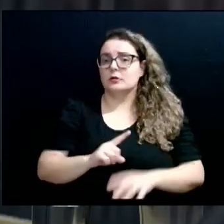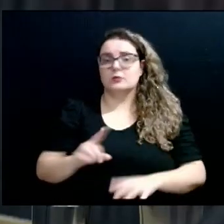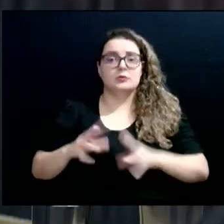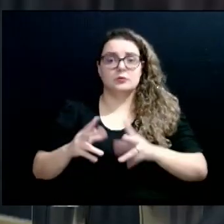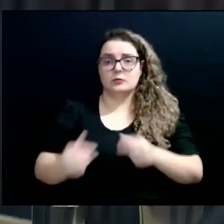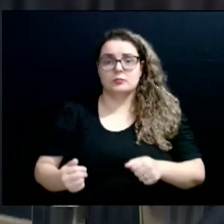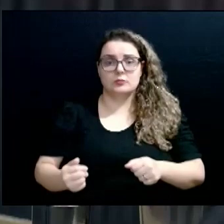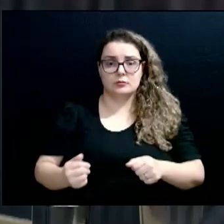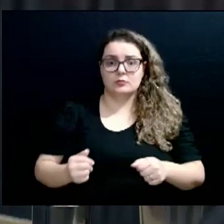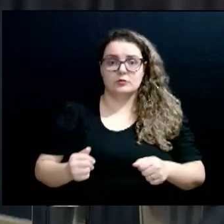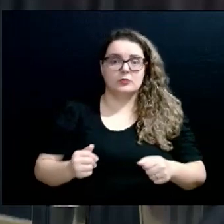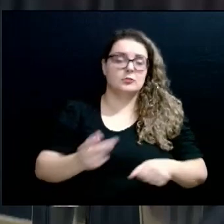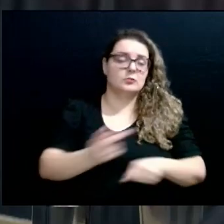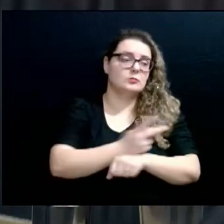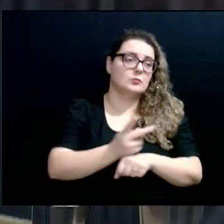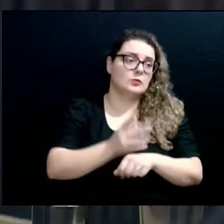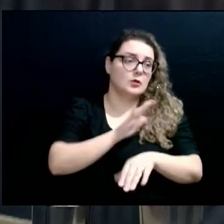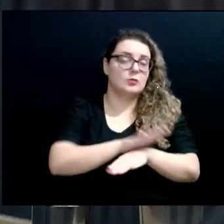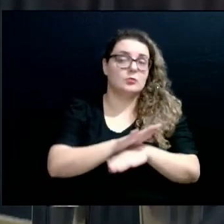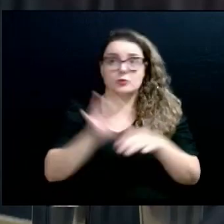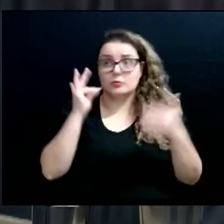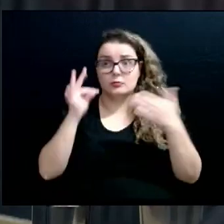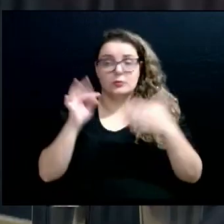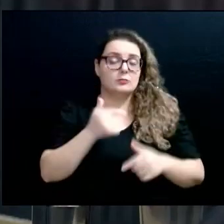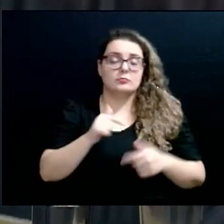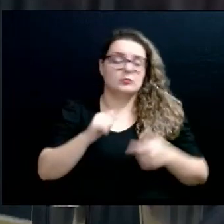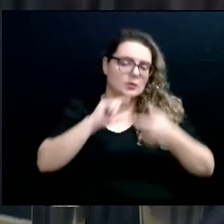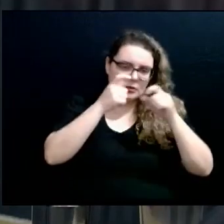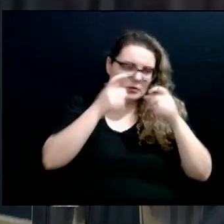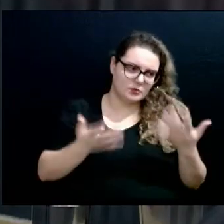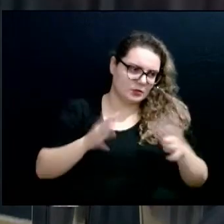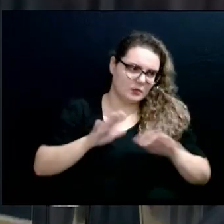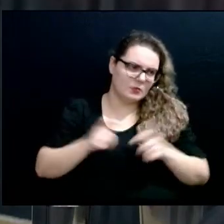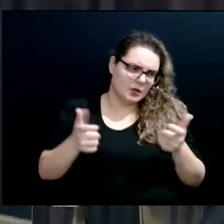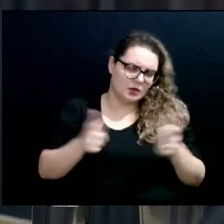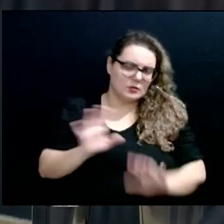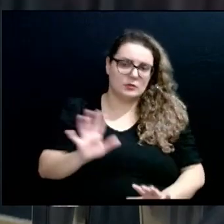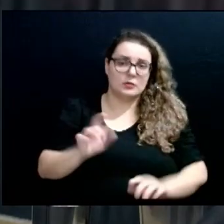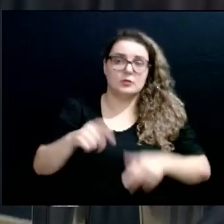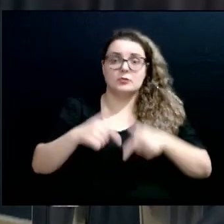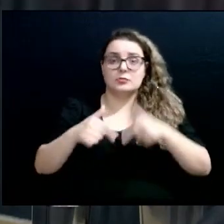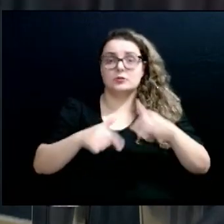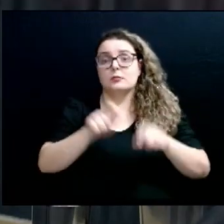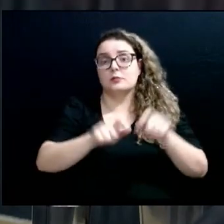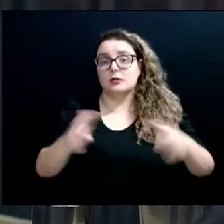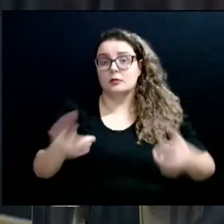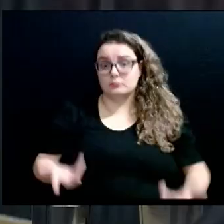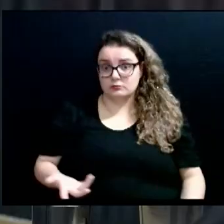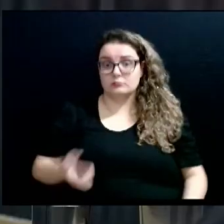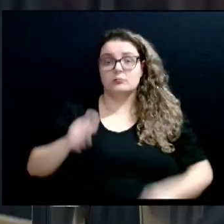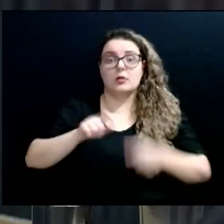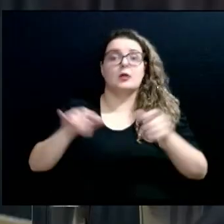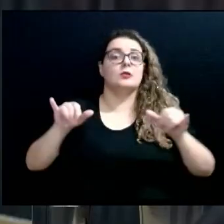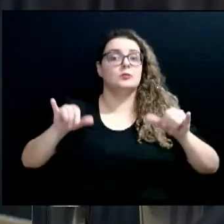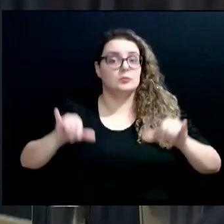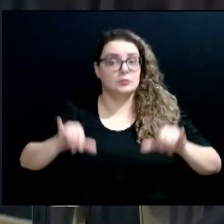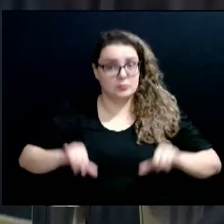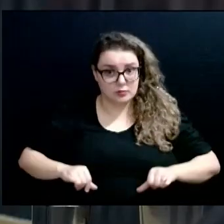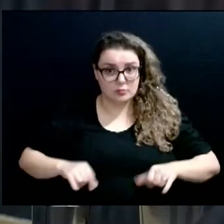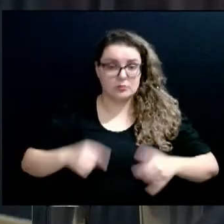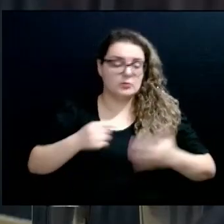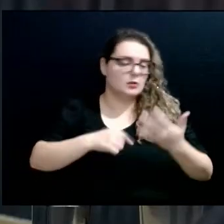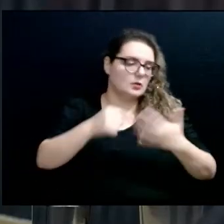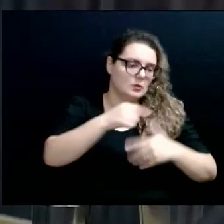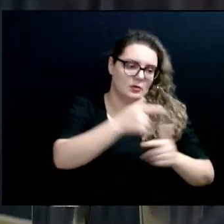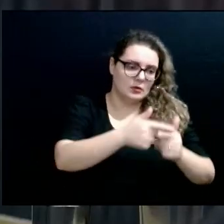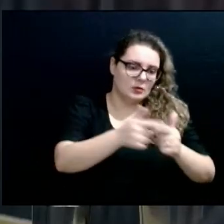transtorno, né, Exato. a gente trabalha com pessoas, e Uhum. pessoas têm sofrimento, têm questões, querem